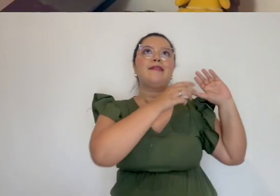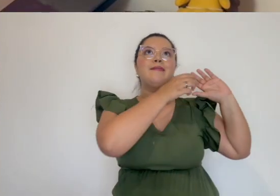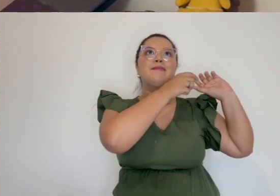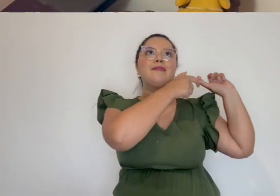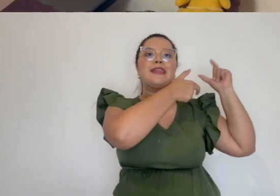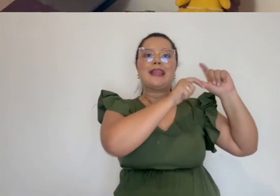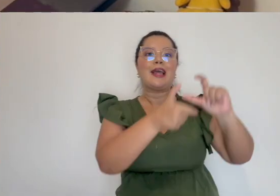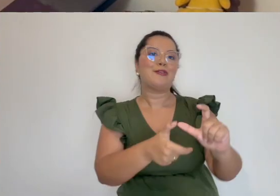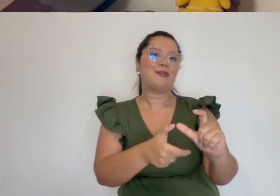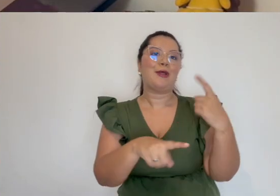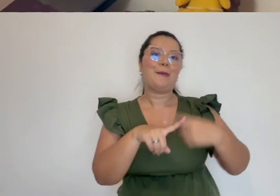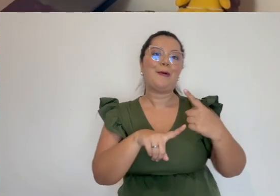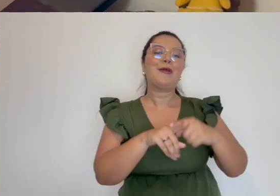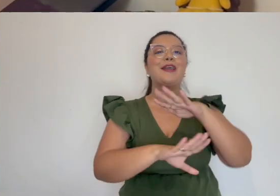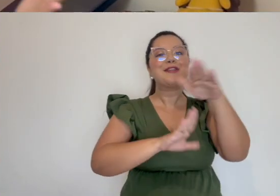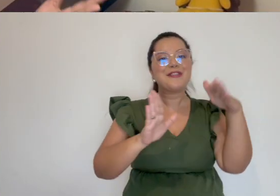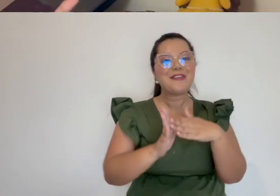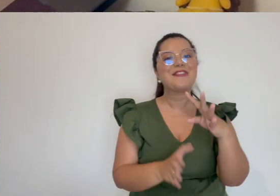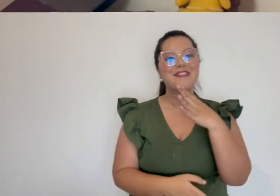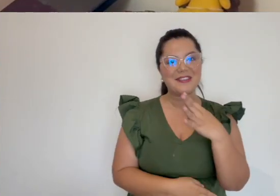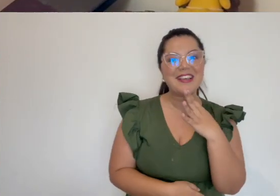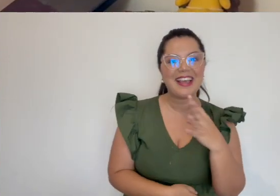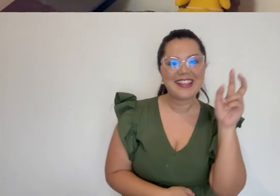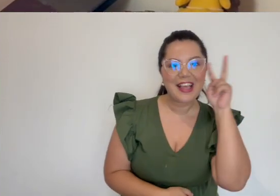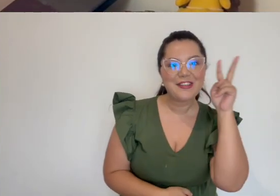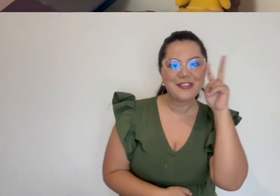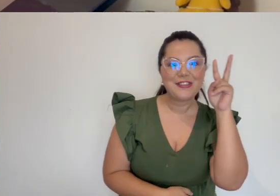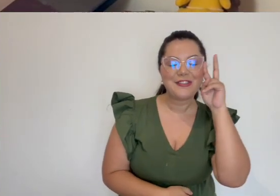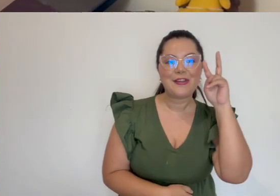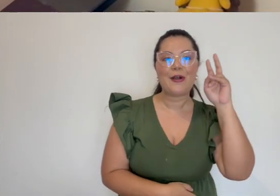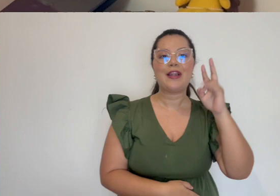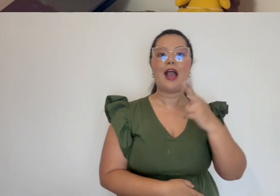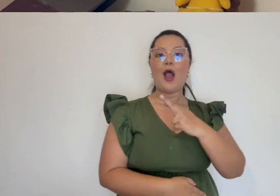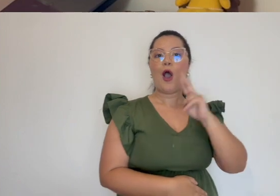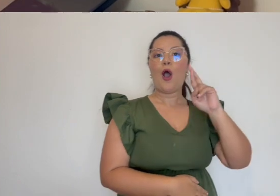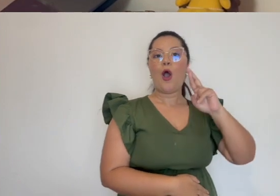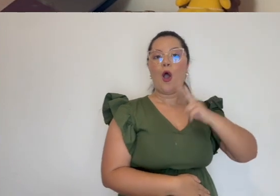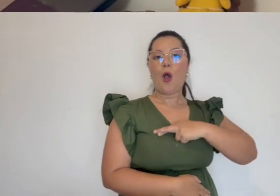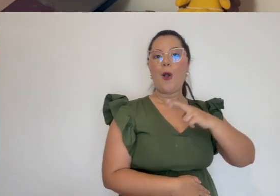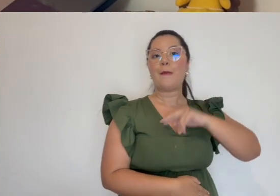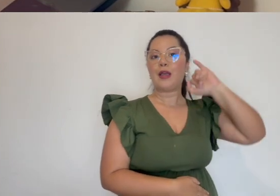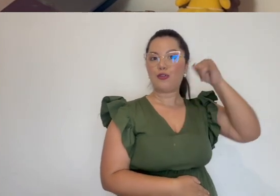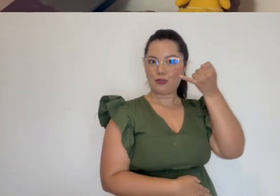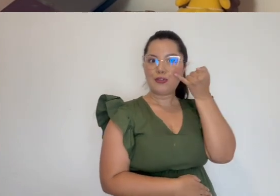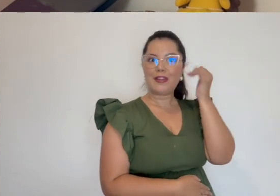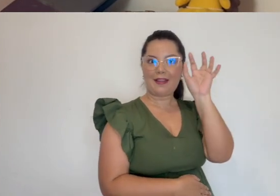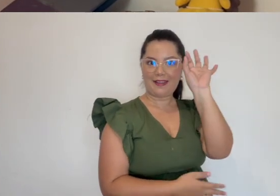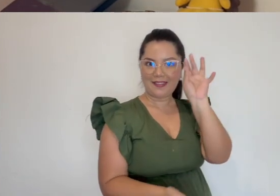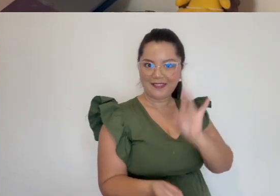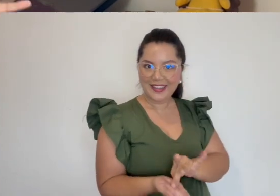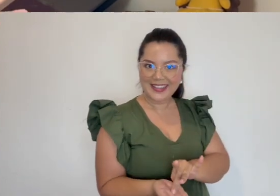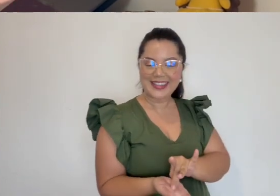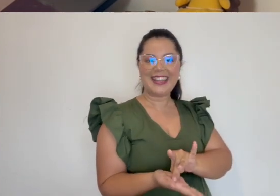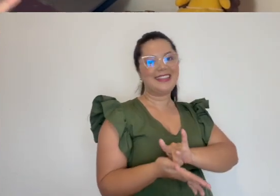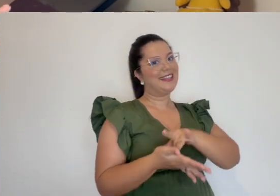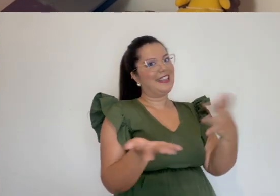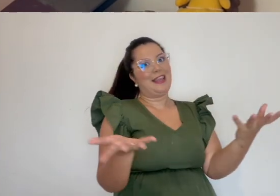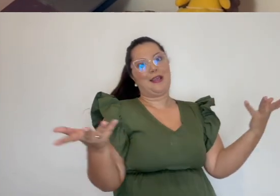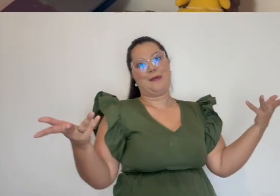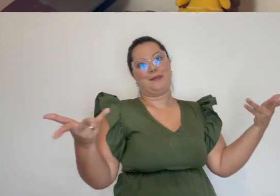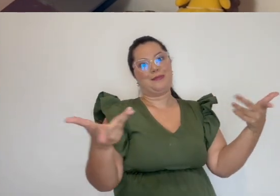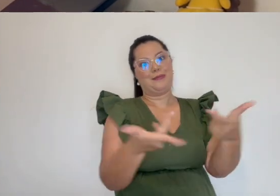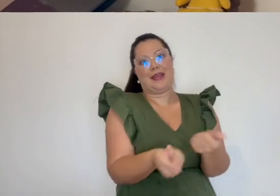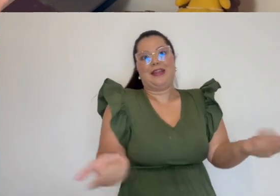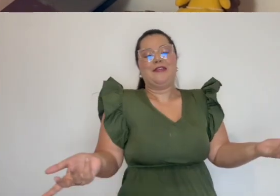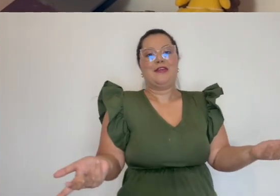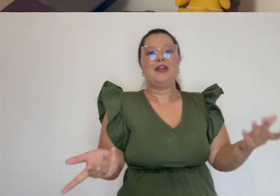clássico que existe, porque todo mundo conhece a história de Romeu e Julieta, não é mesmo? Esse é o suprassumo do exemplo